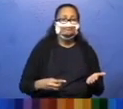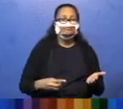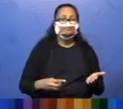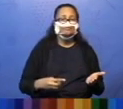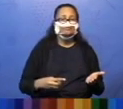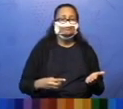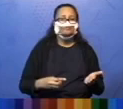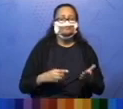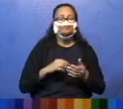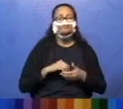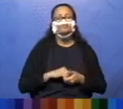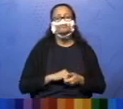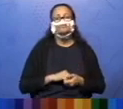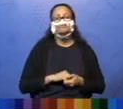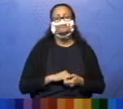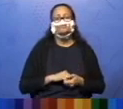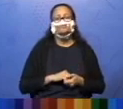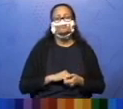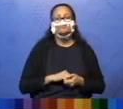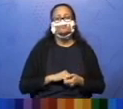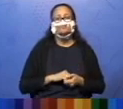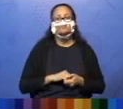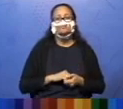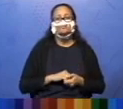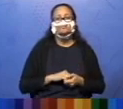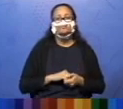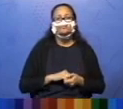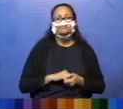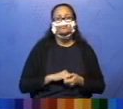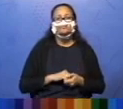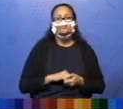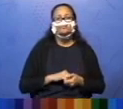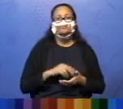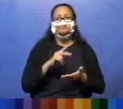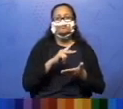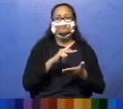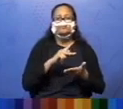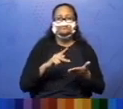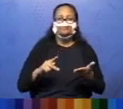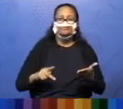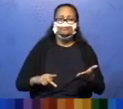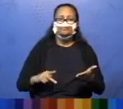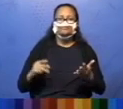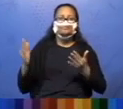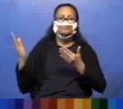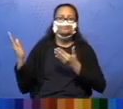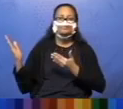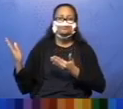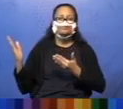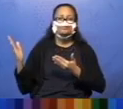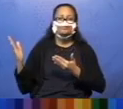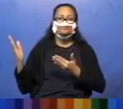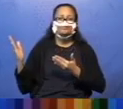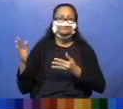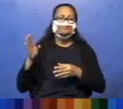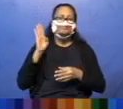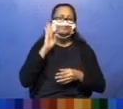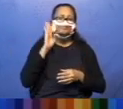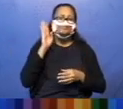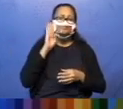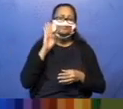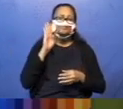uma esticadinha. Eu trouxe para vocês esse poema de Cecília Meirelles. Olha que legal esse